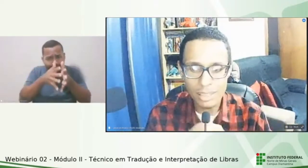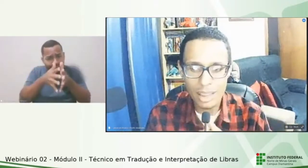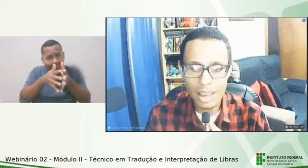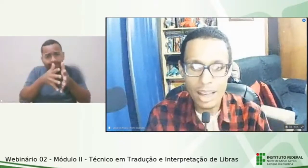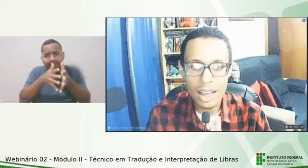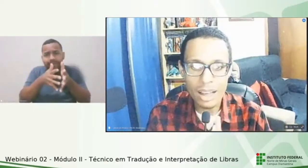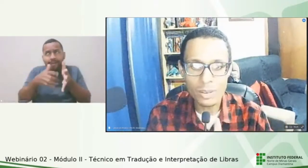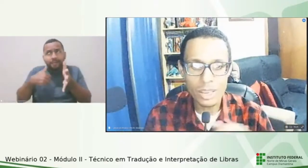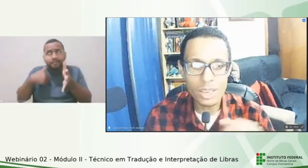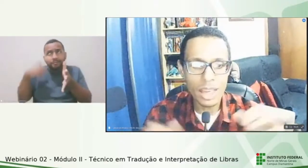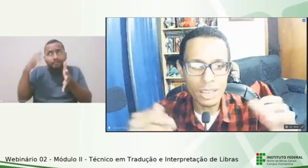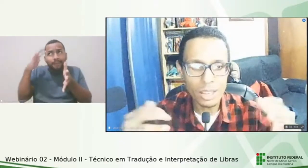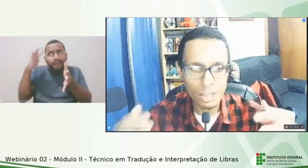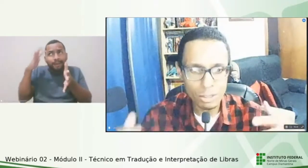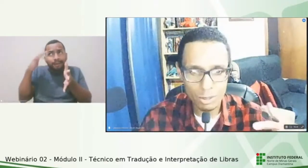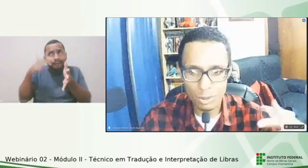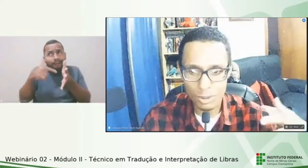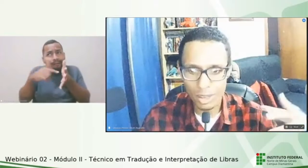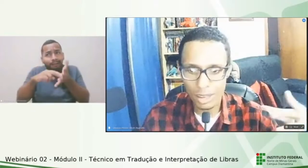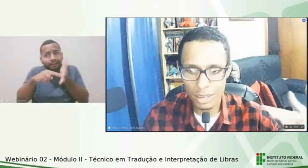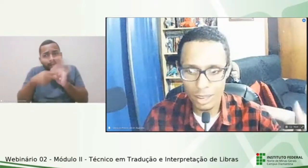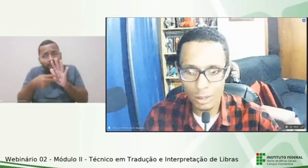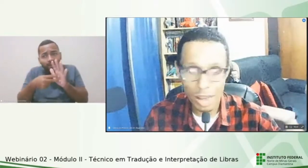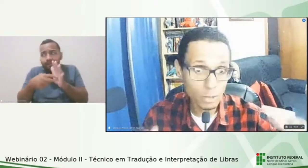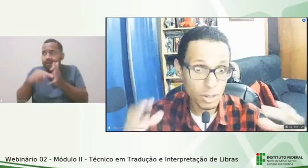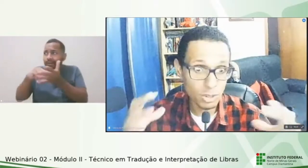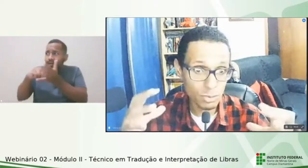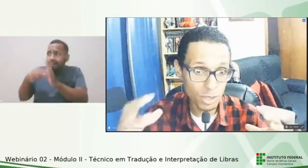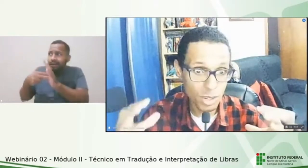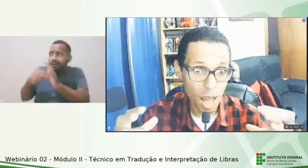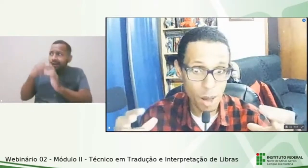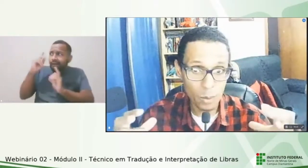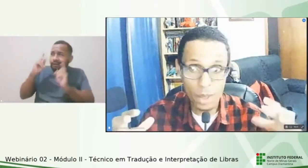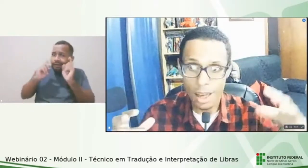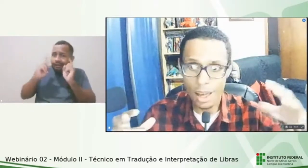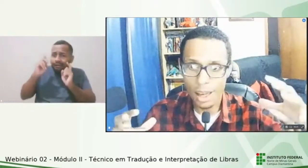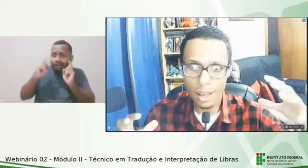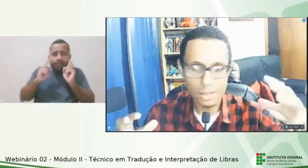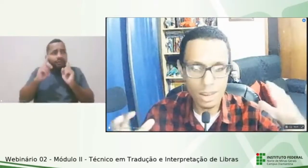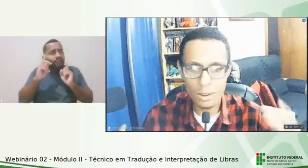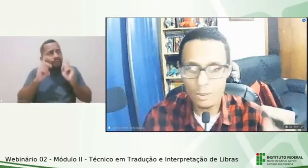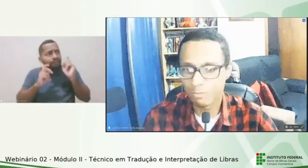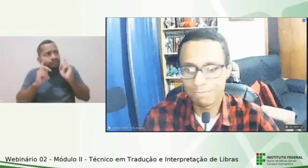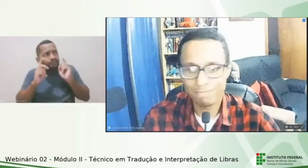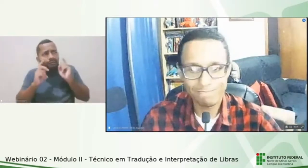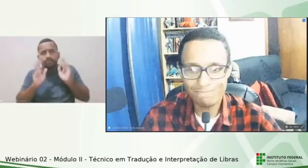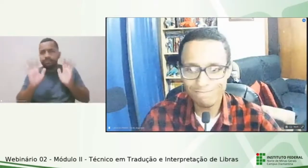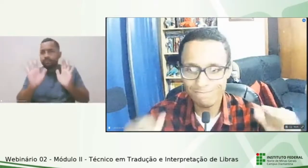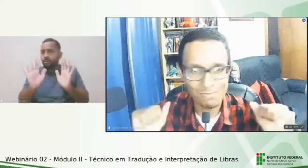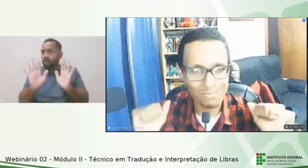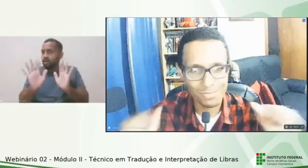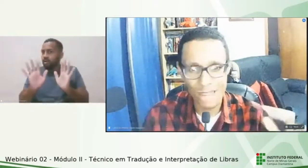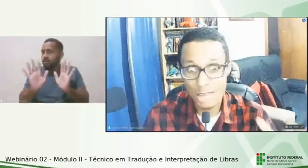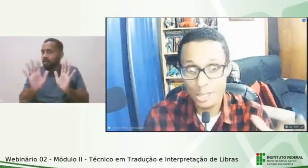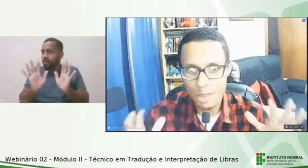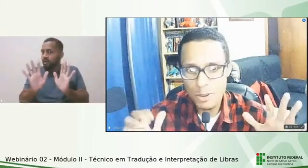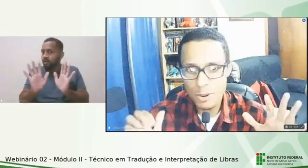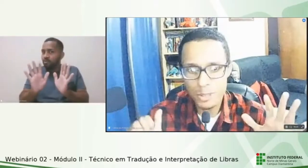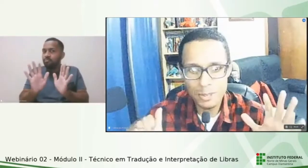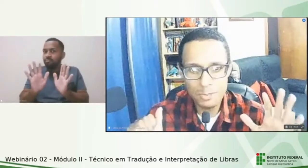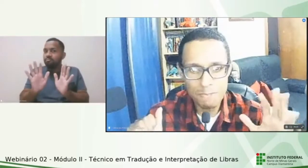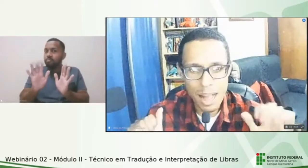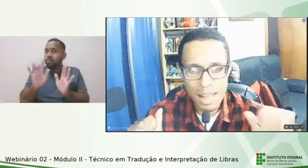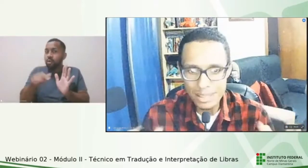né? Ah, o que, que é isso? O que, que é aquilo? Ah, expressão facial. Ah, não. É sempre